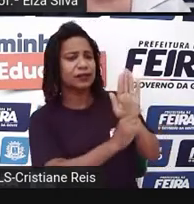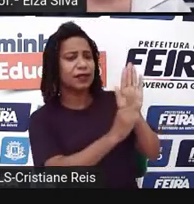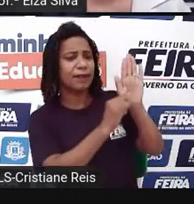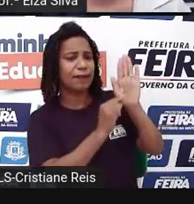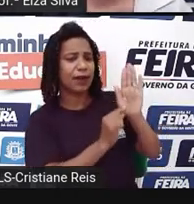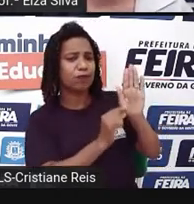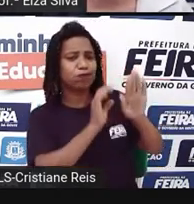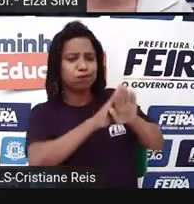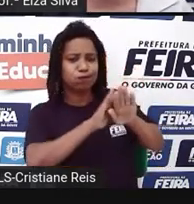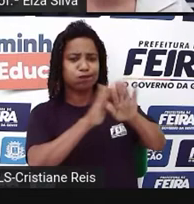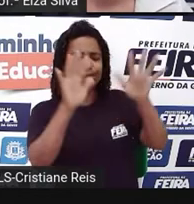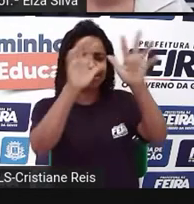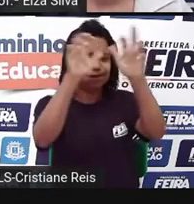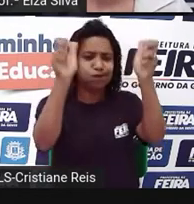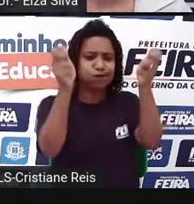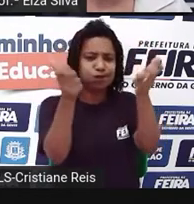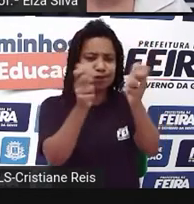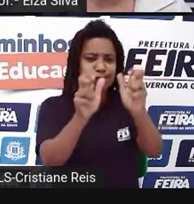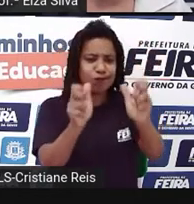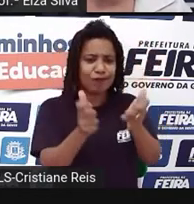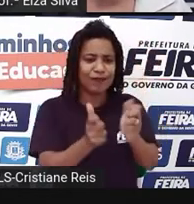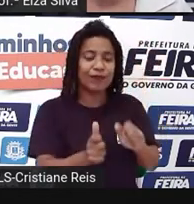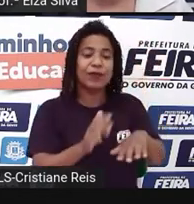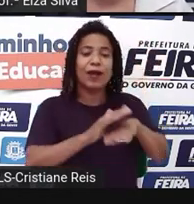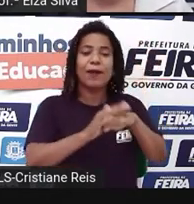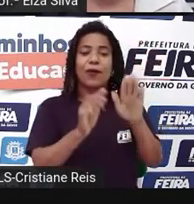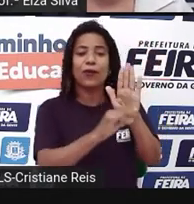né? Essa arquitetura, French